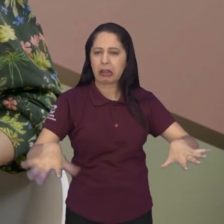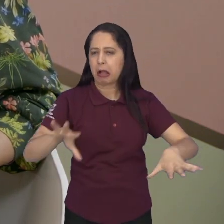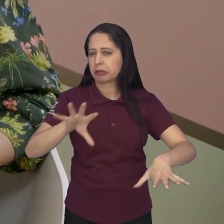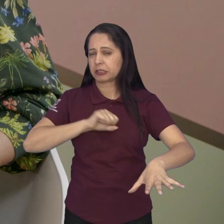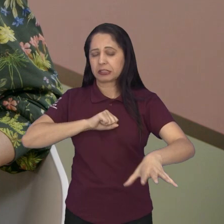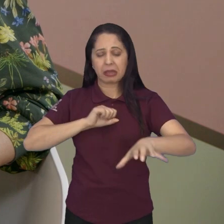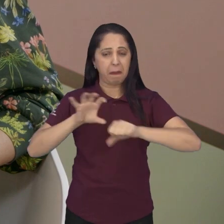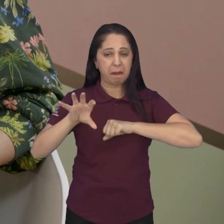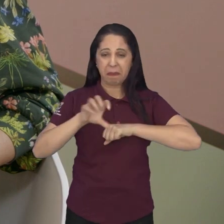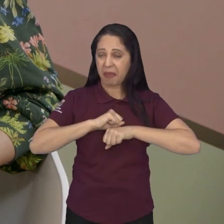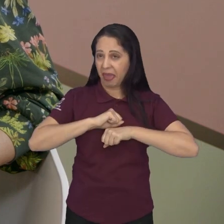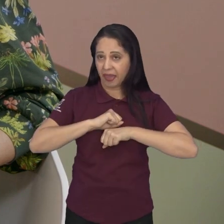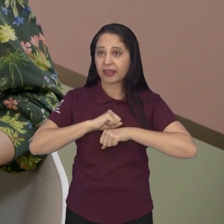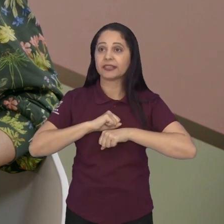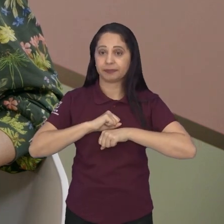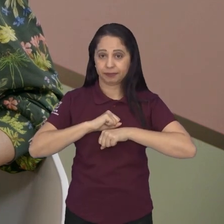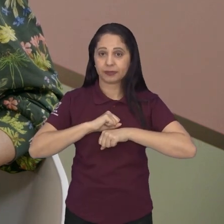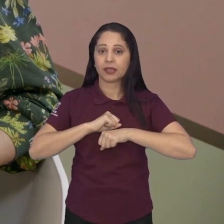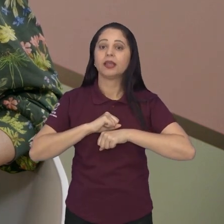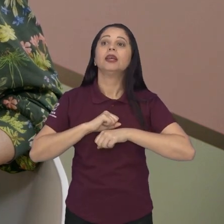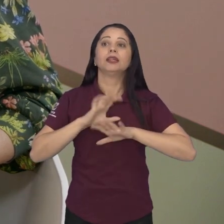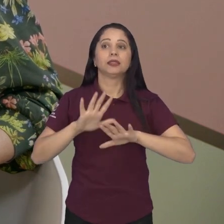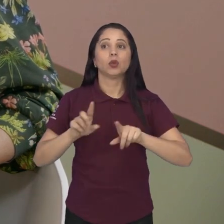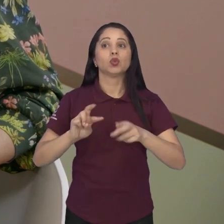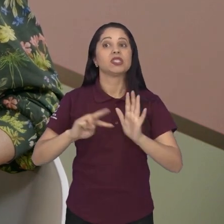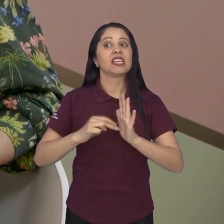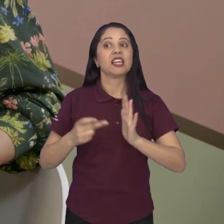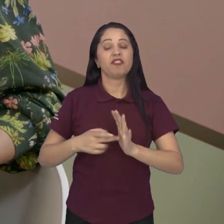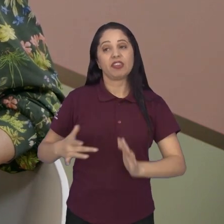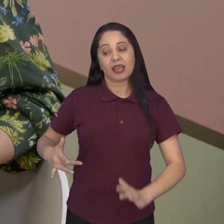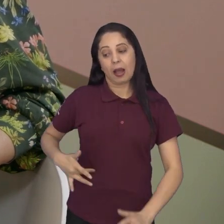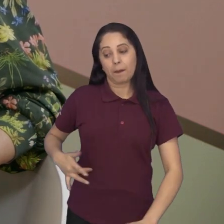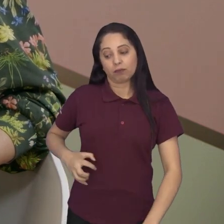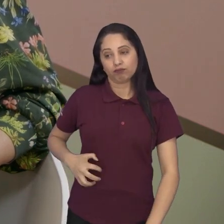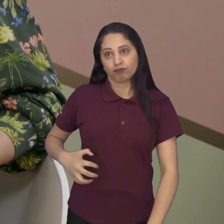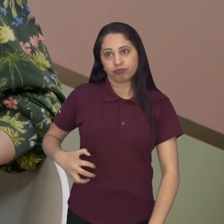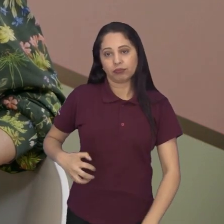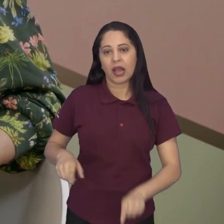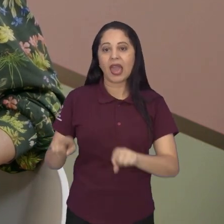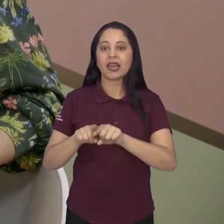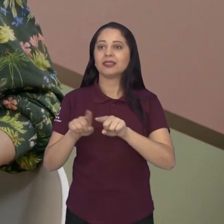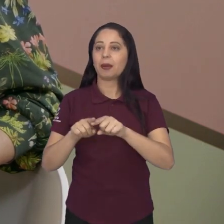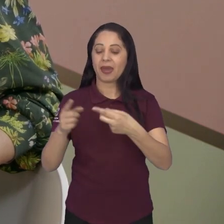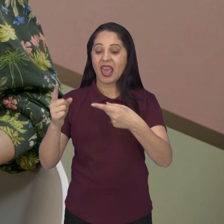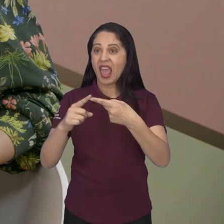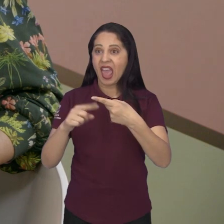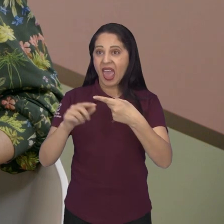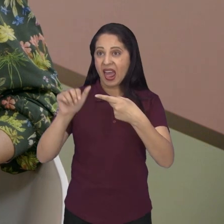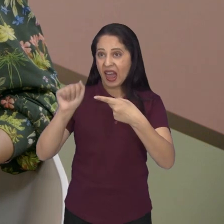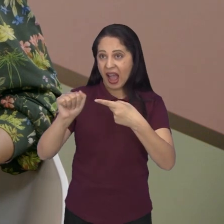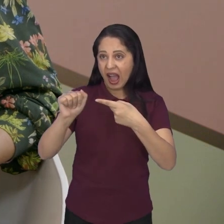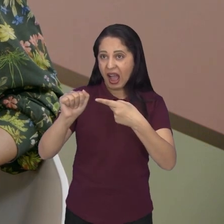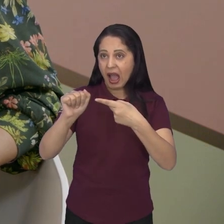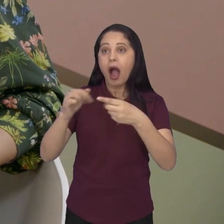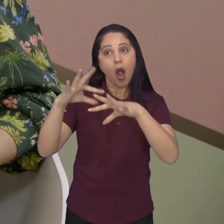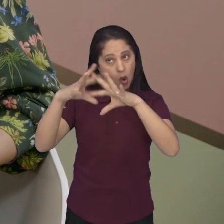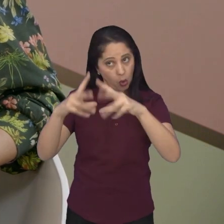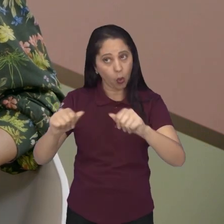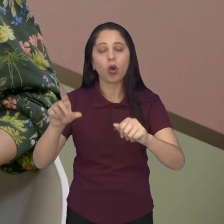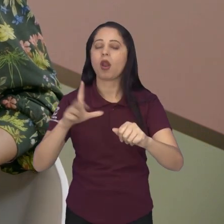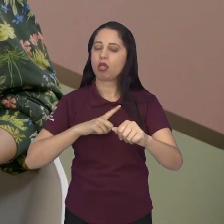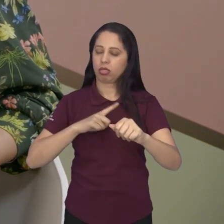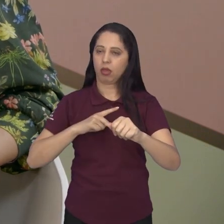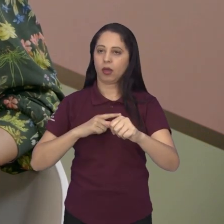na infância, né? Ela é uma das causas de hepatite aguda, ou seja, de inflamação no fígado agudamente. E a hepatite A não se